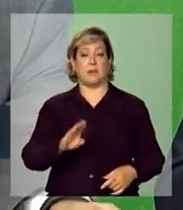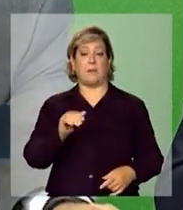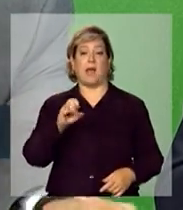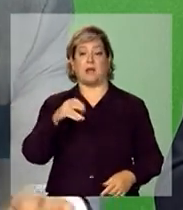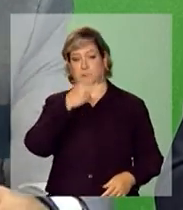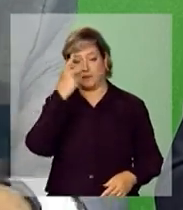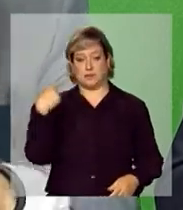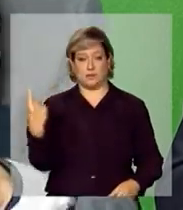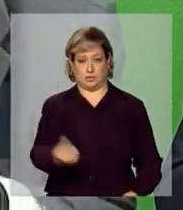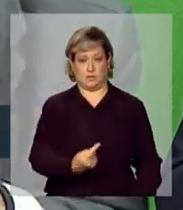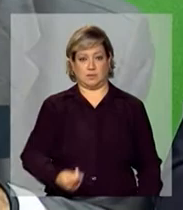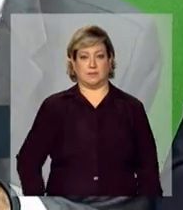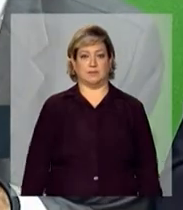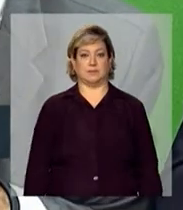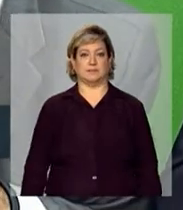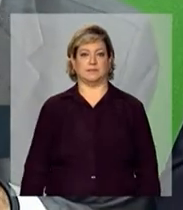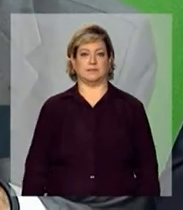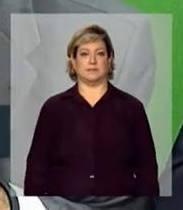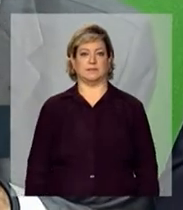consumidor